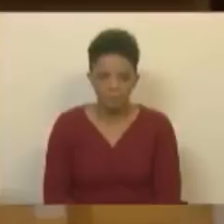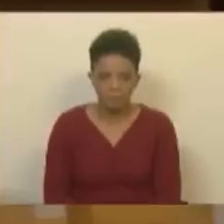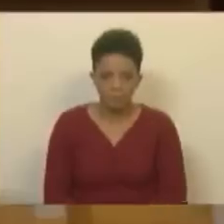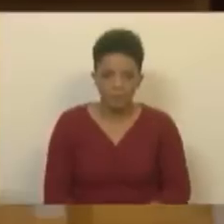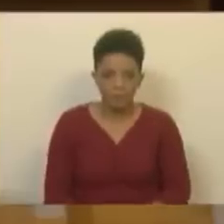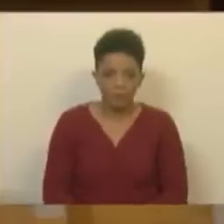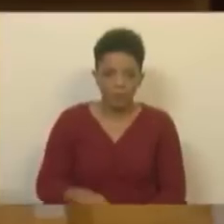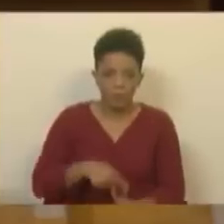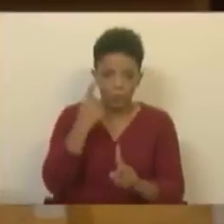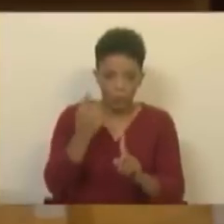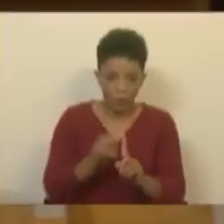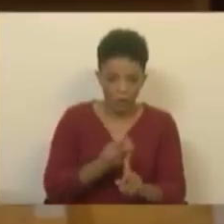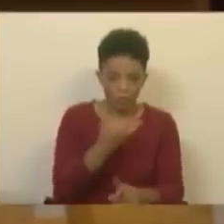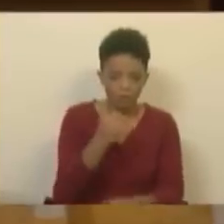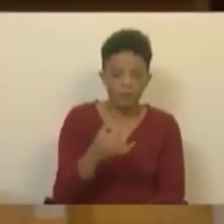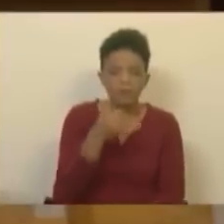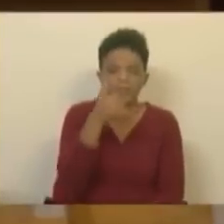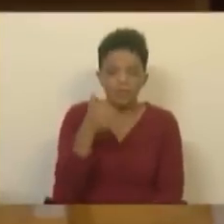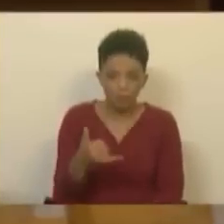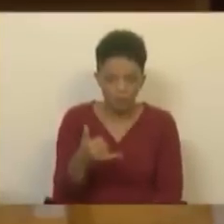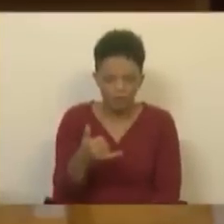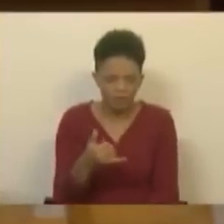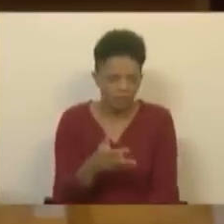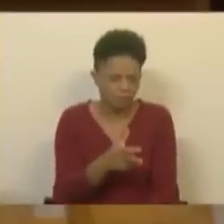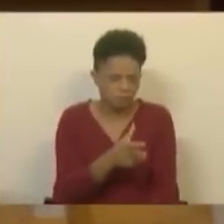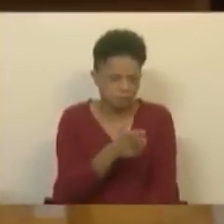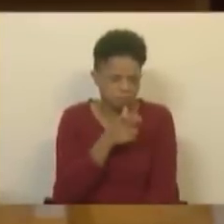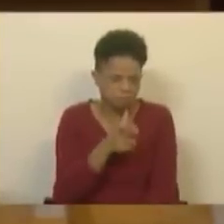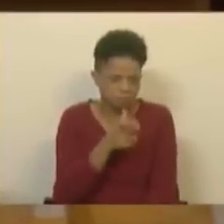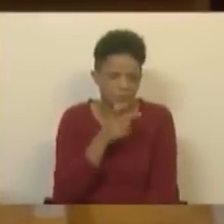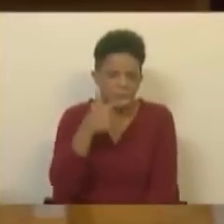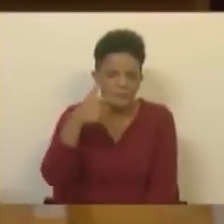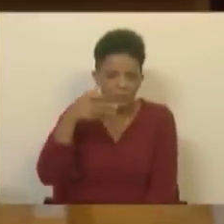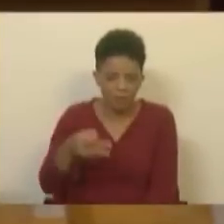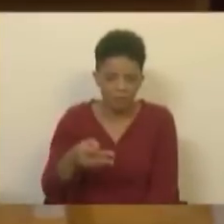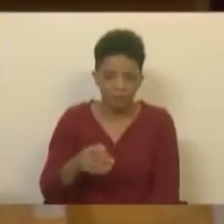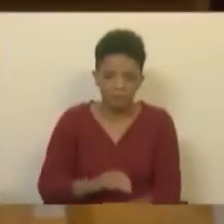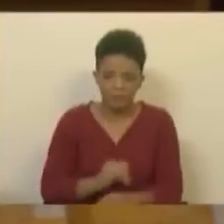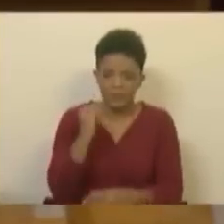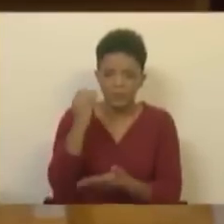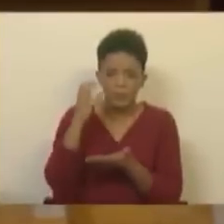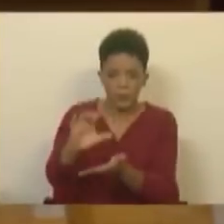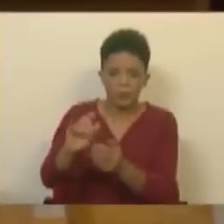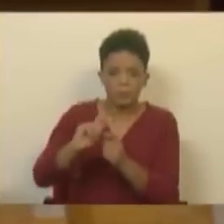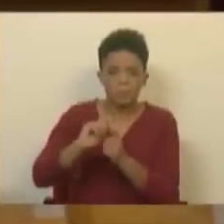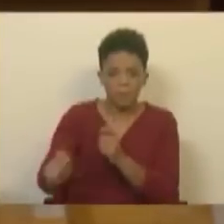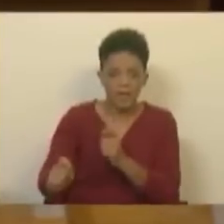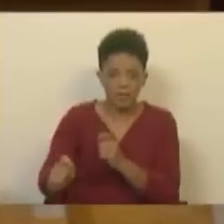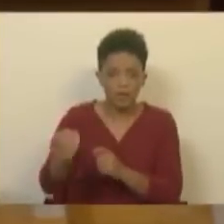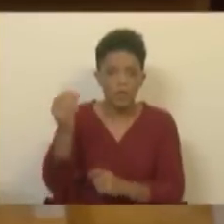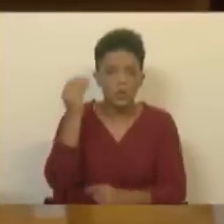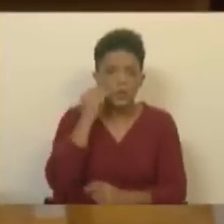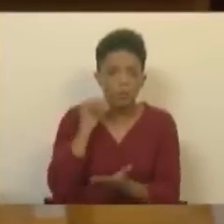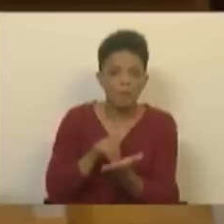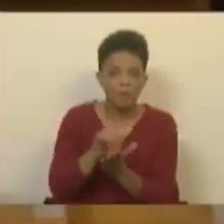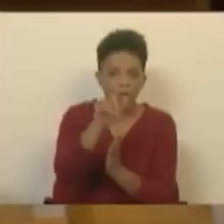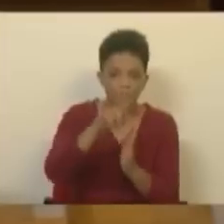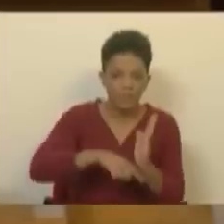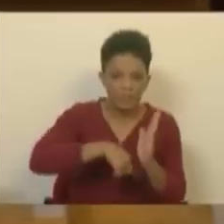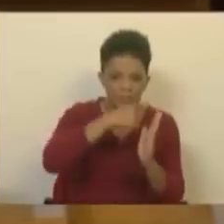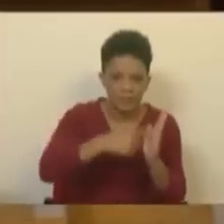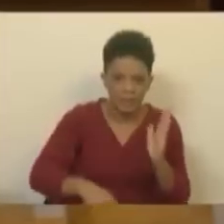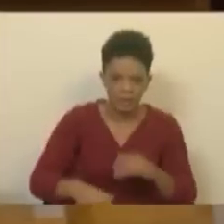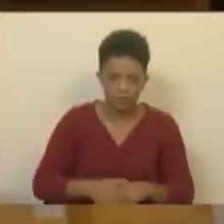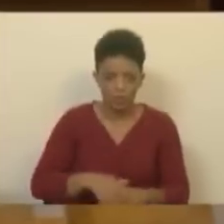unano 2022 catastrófico para ataque indenizações pagas por voos cancelados